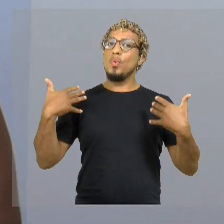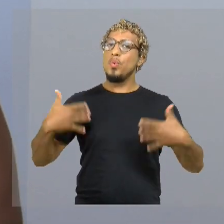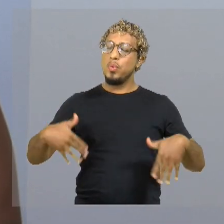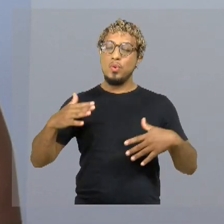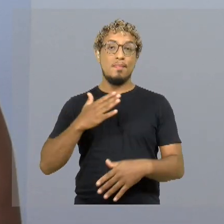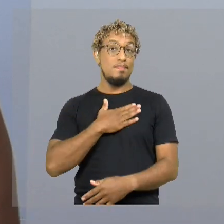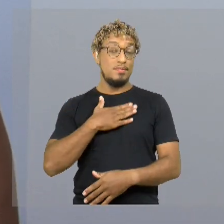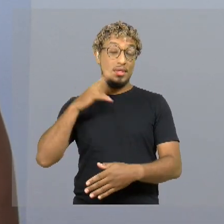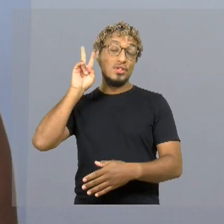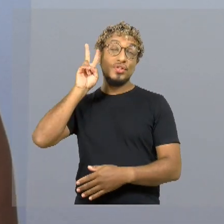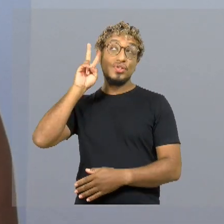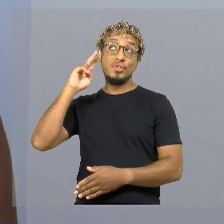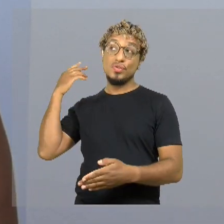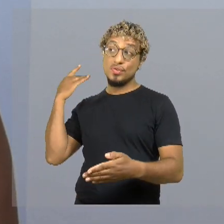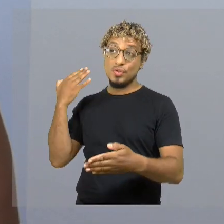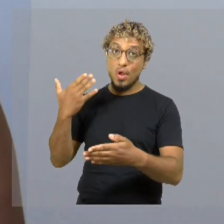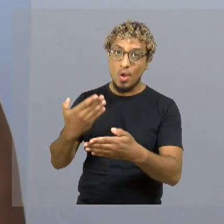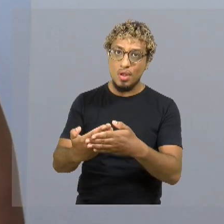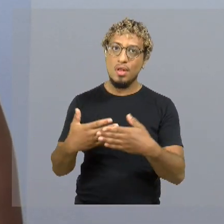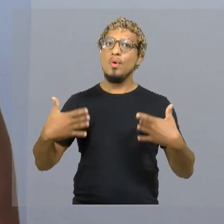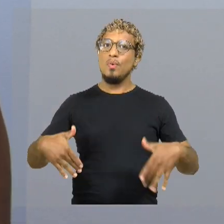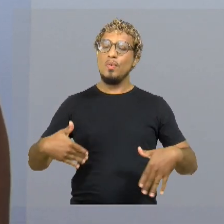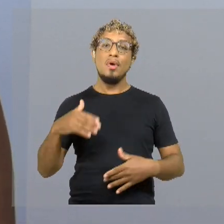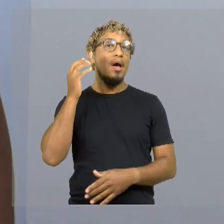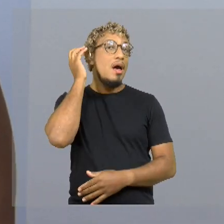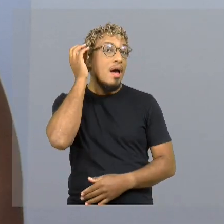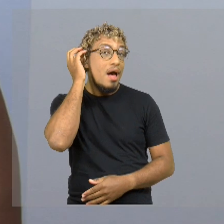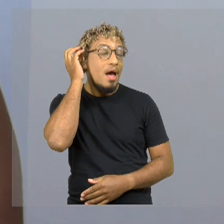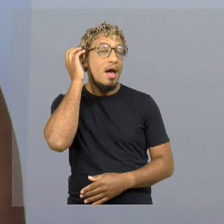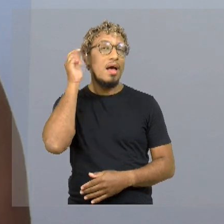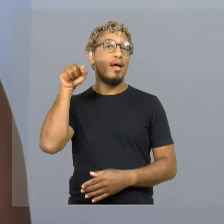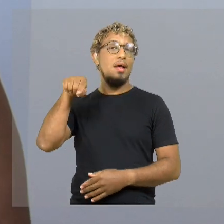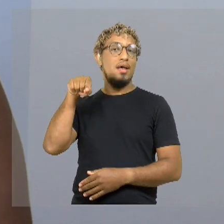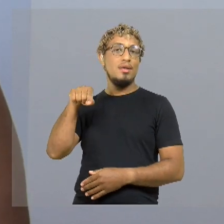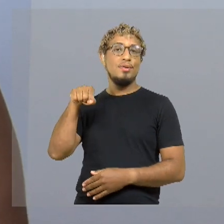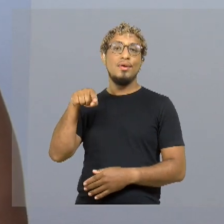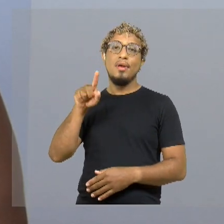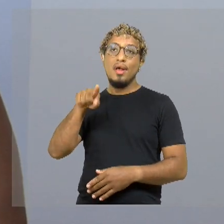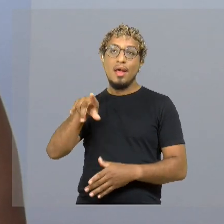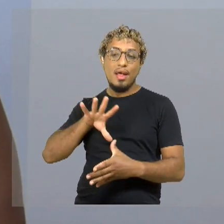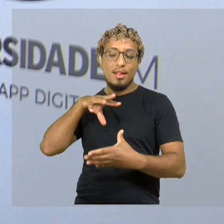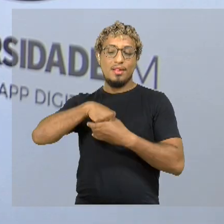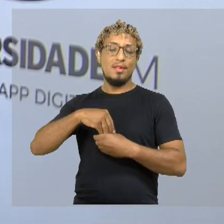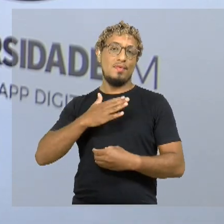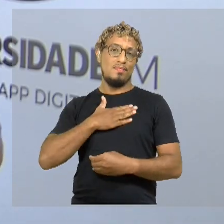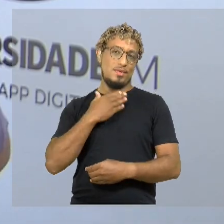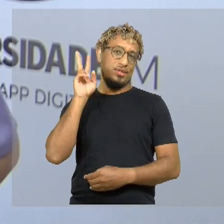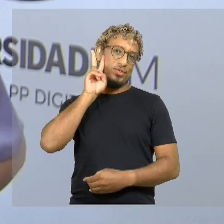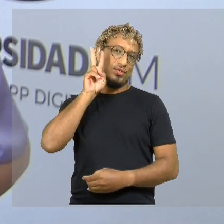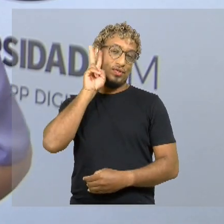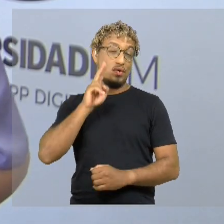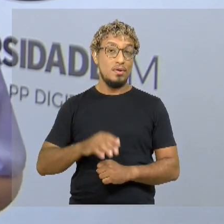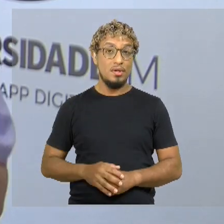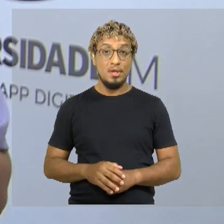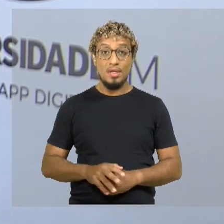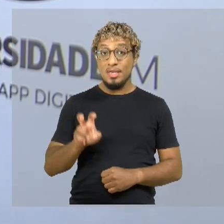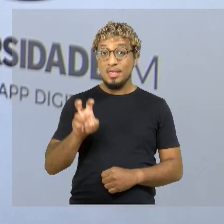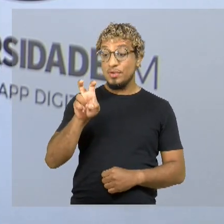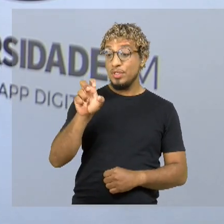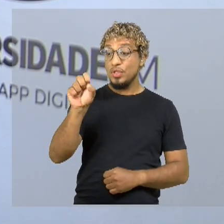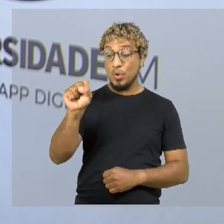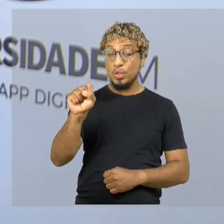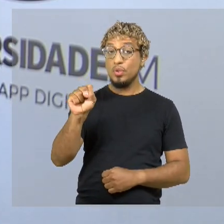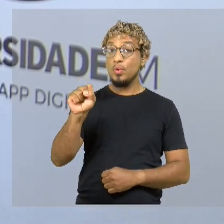minha carreira também. Então, é uma rádio, como eu disse, que faz parte mesmo da minha história. 58 anos de UFMA,